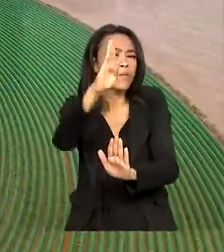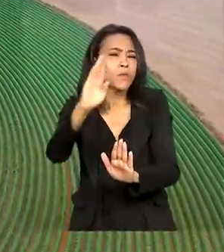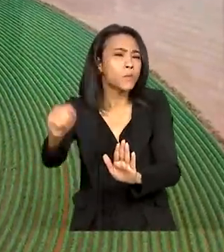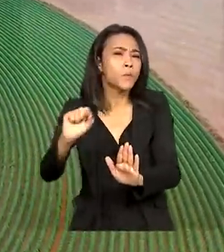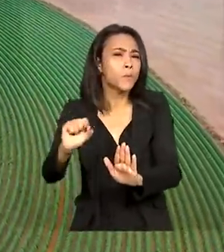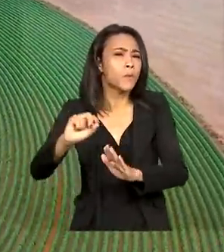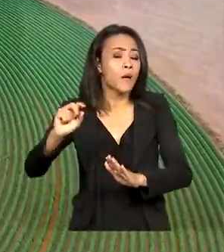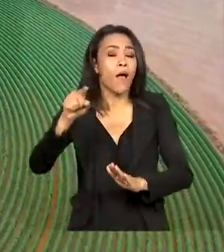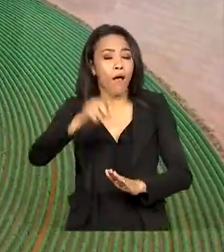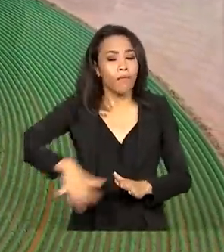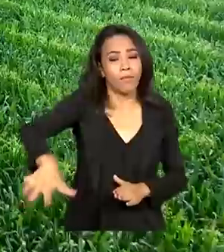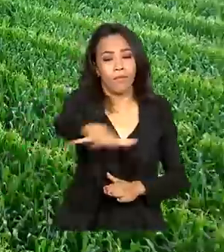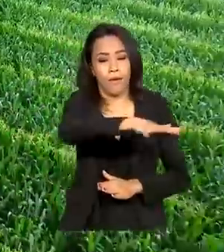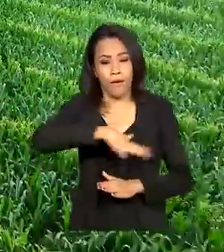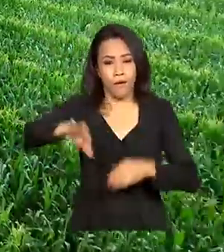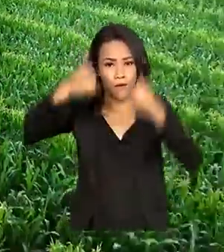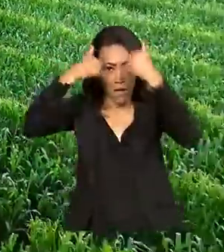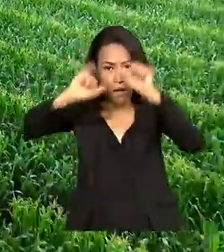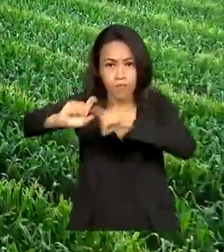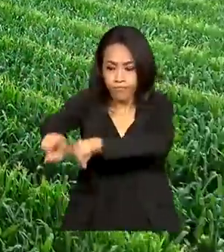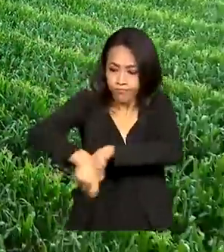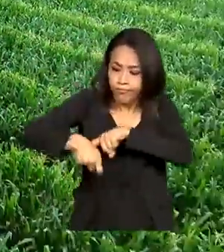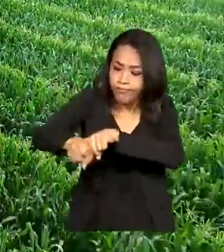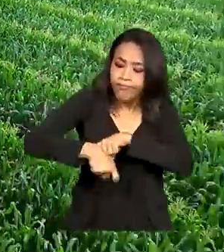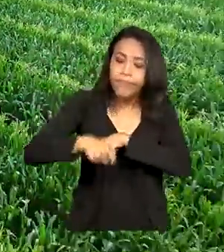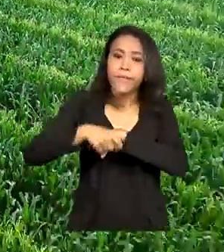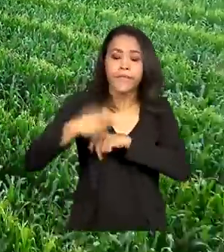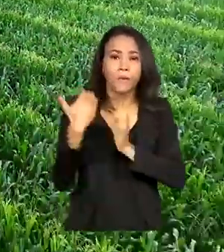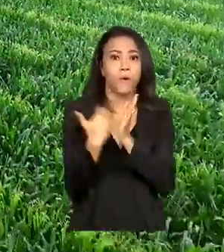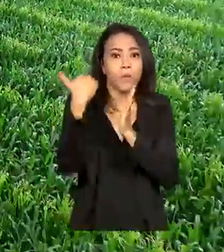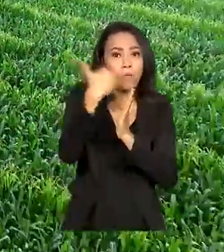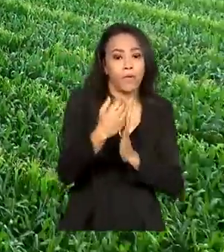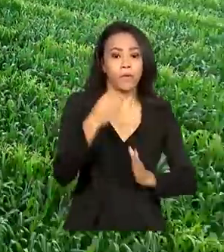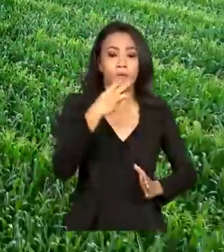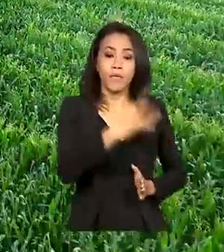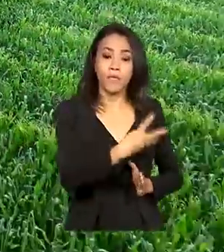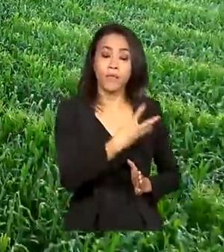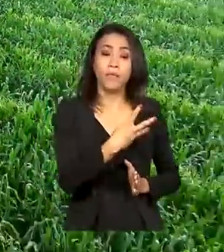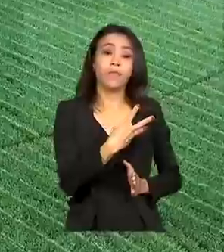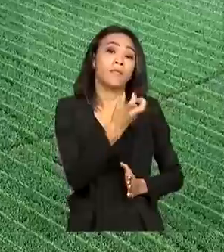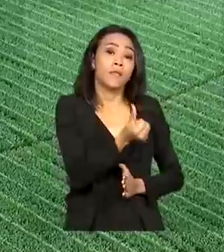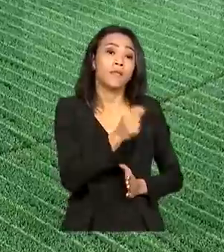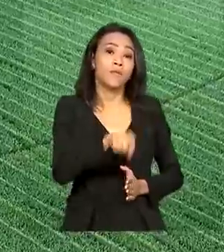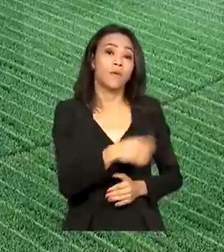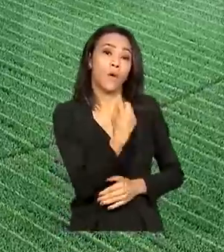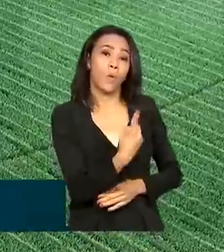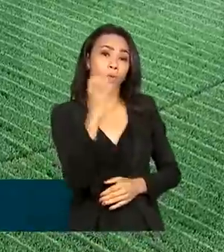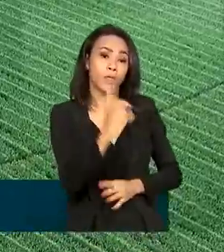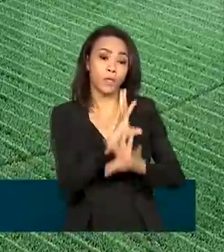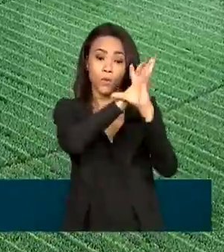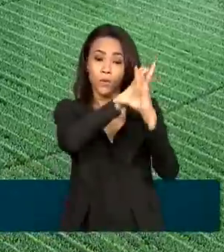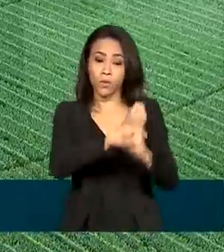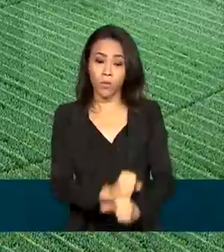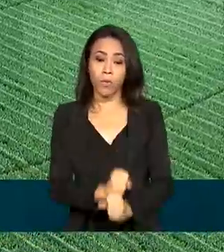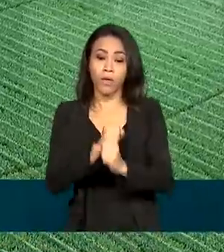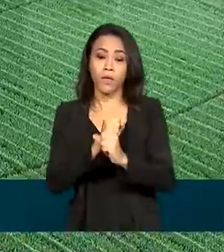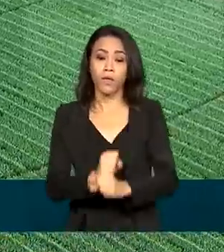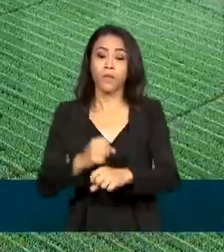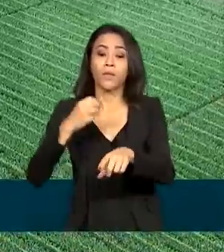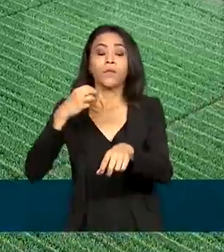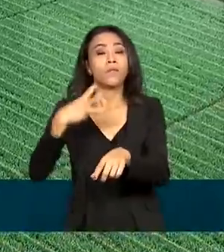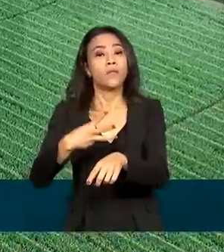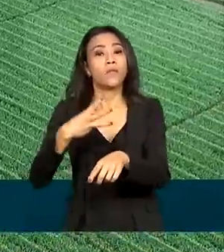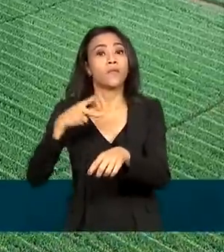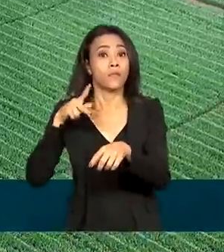a agropecuária teve um crescimento de 36,1%. totalizando 75 Bilhões de Dólares em